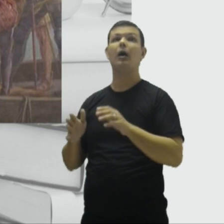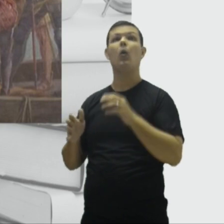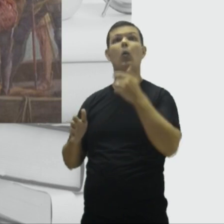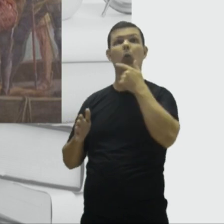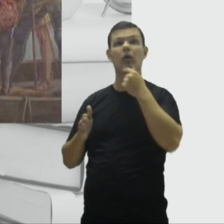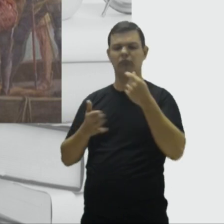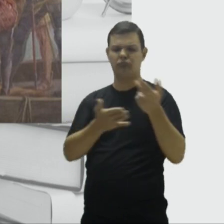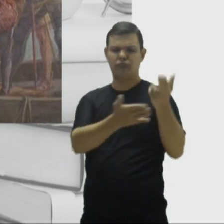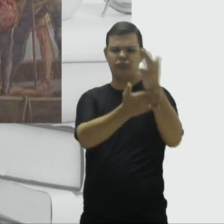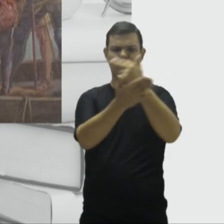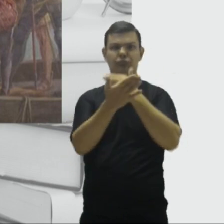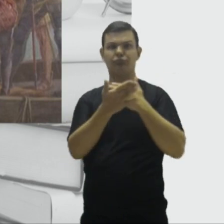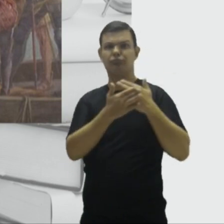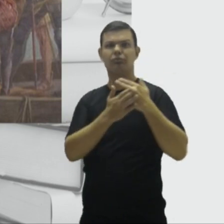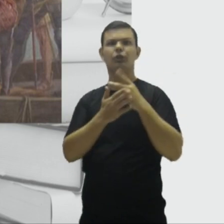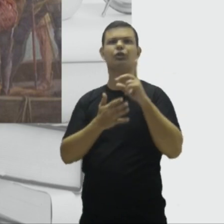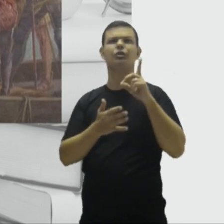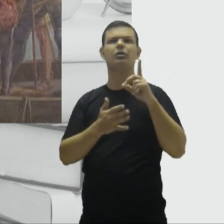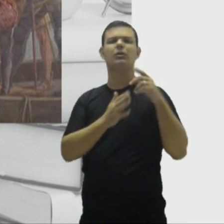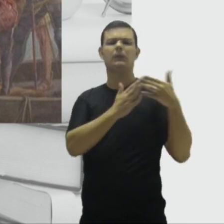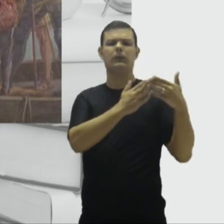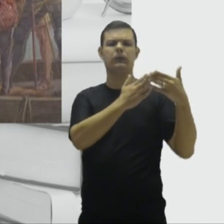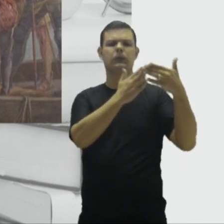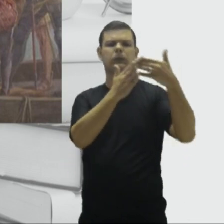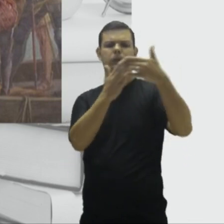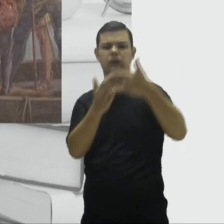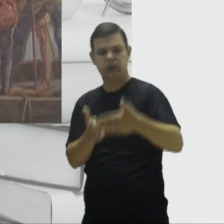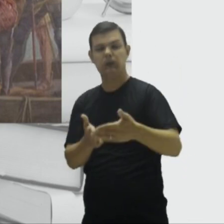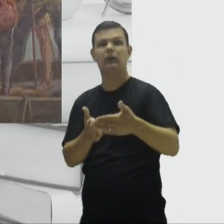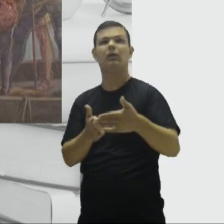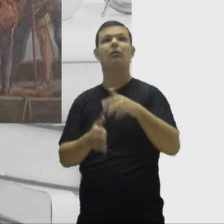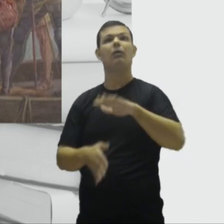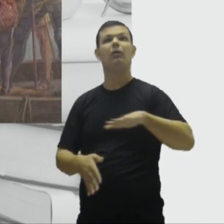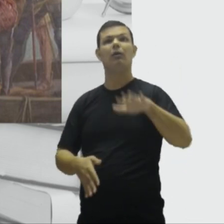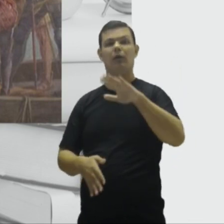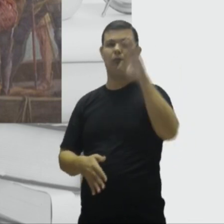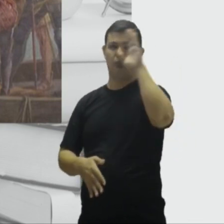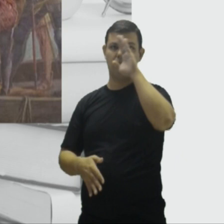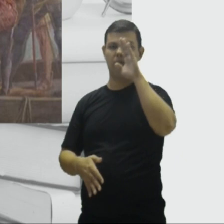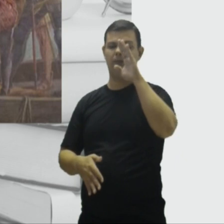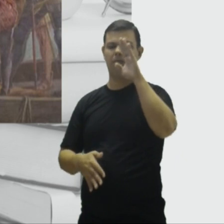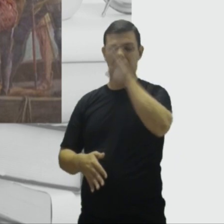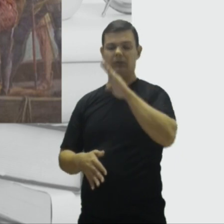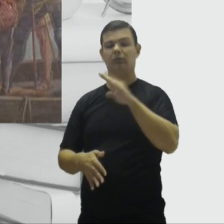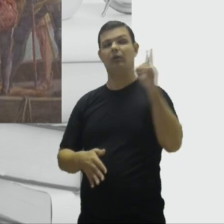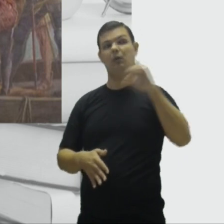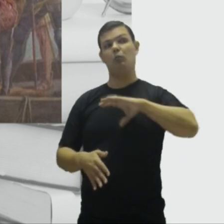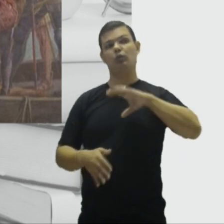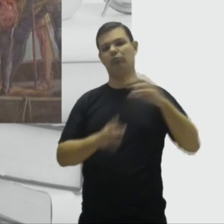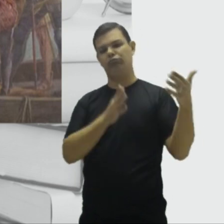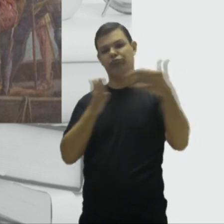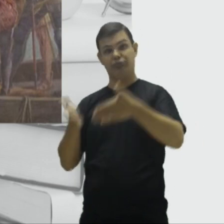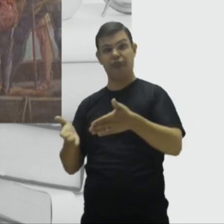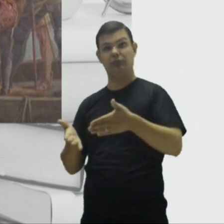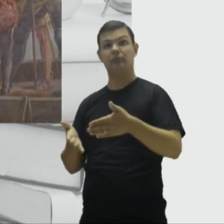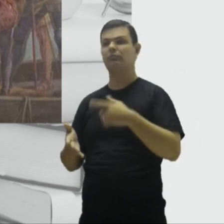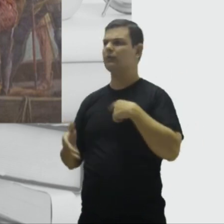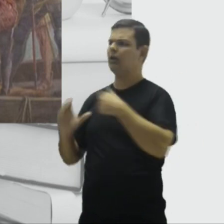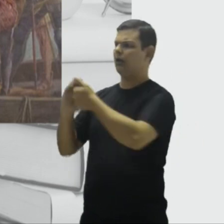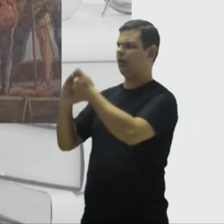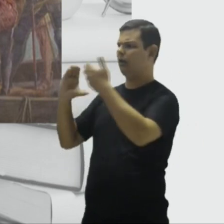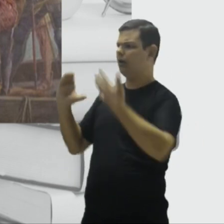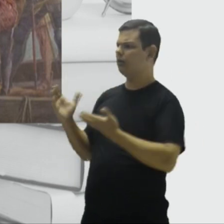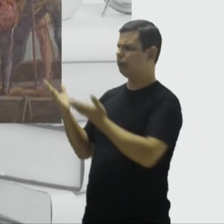quis retratar, né, como se fosse a chegada dos portugueses. Se você observar, existem características